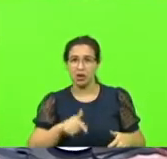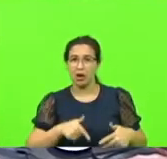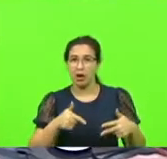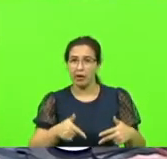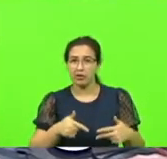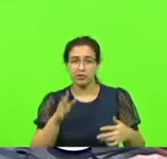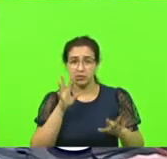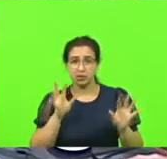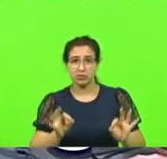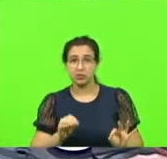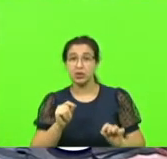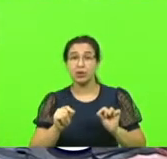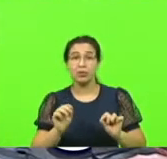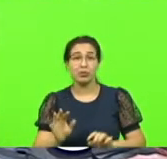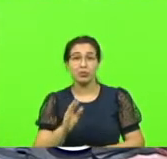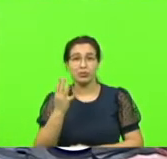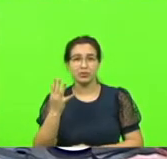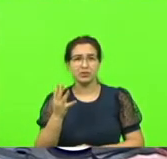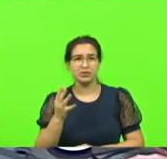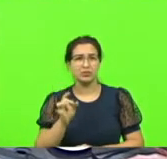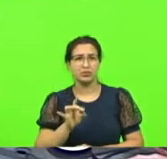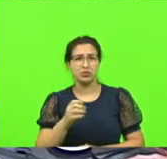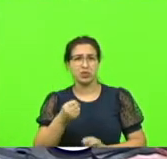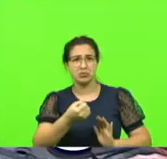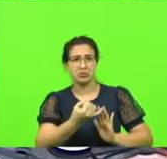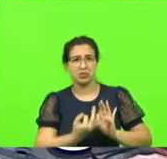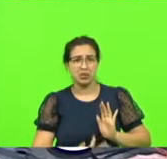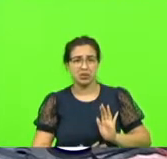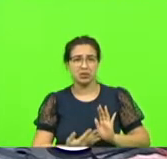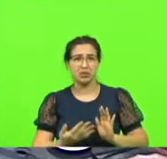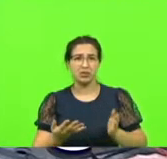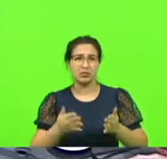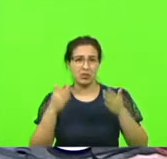fato, o caso, apenas o relato agora do deputado Zé.